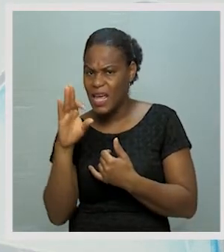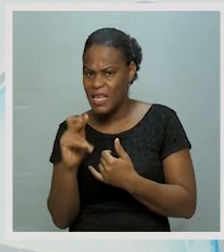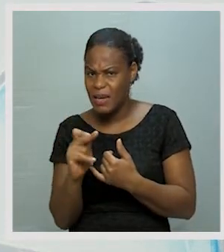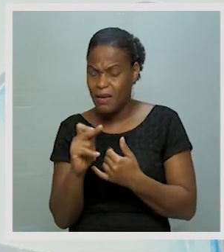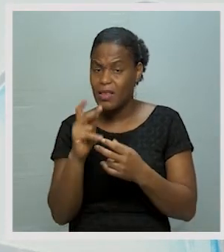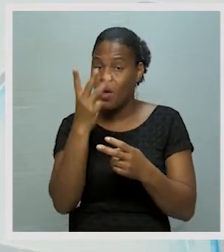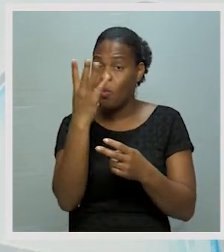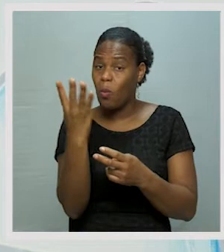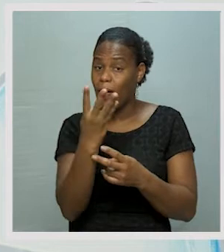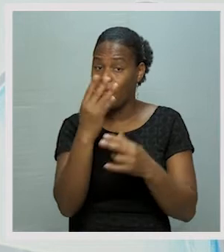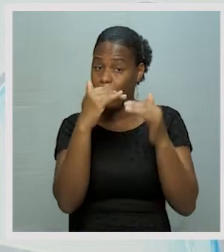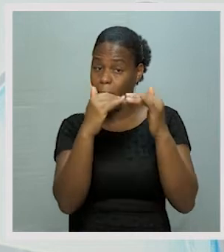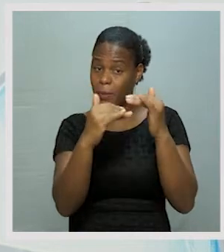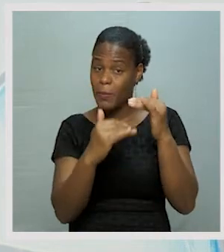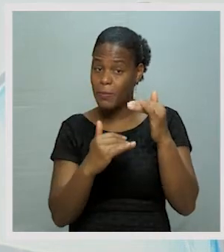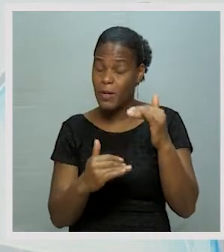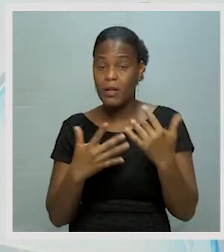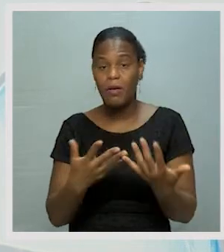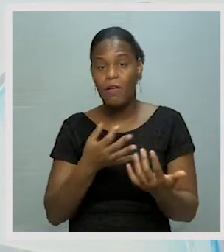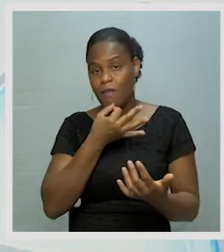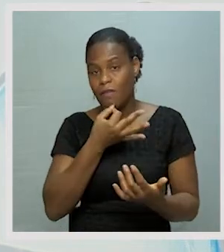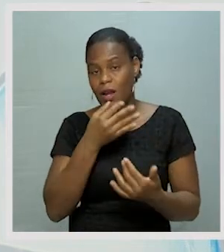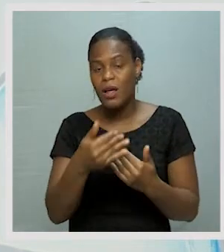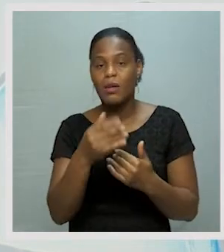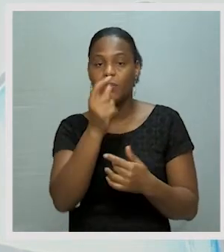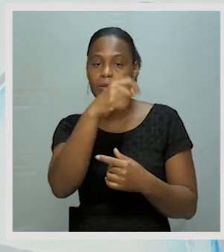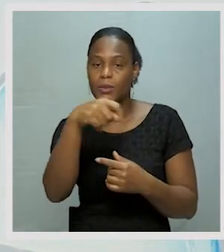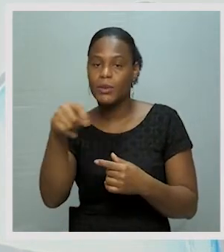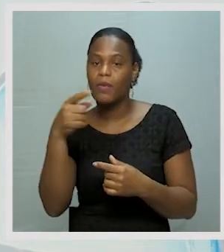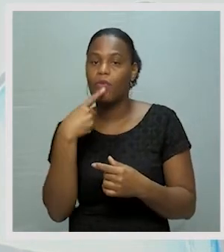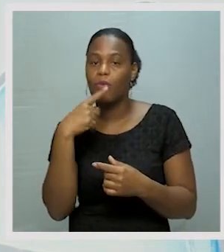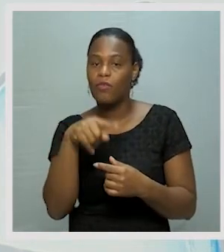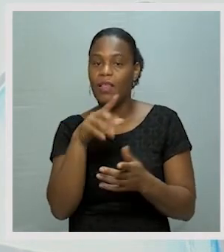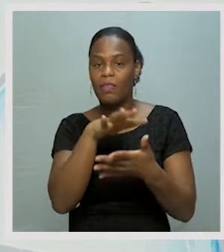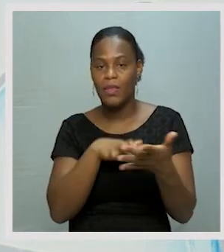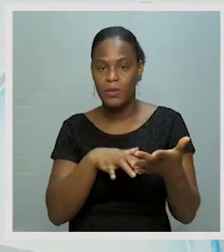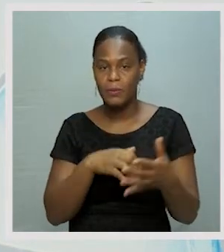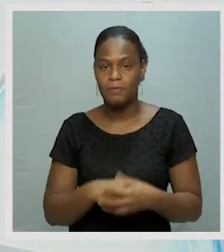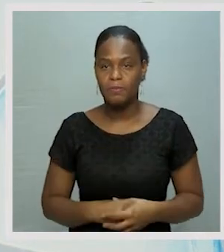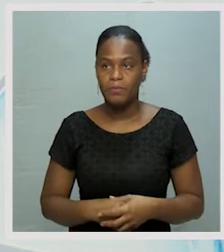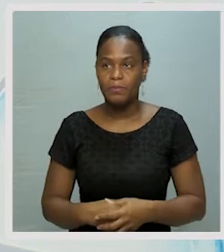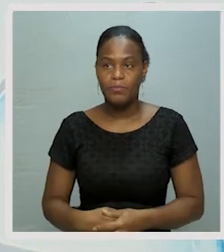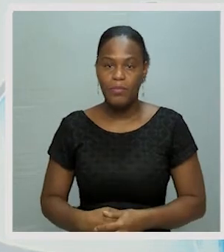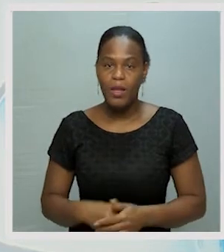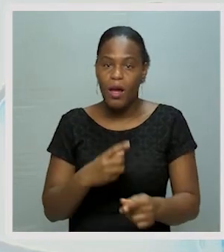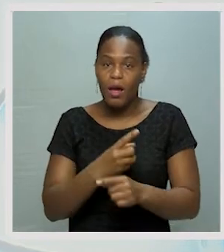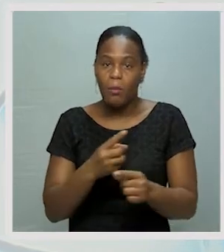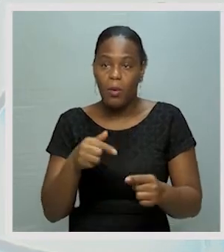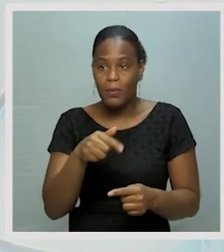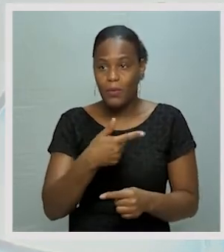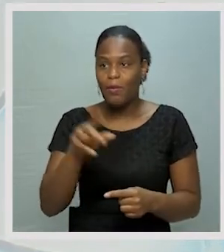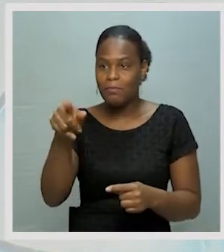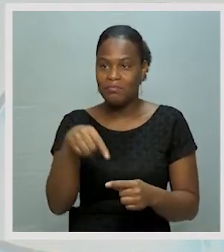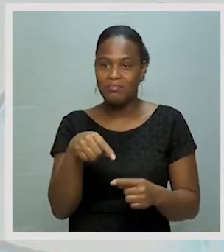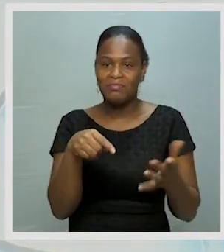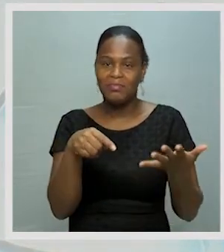falar sobre a reescrita de um texto. Porque nós estamos a falar da questão da